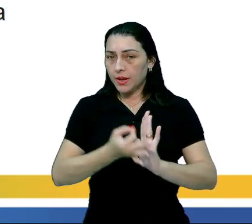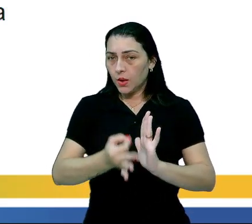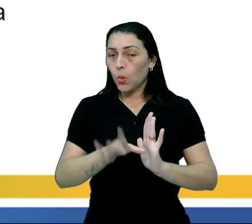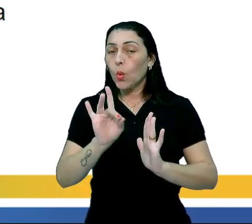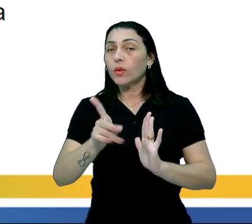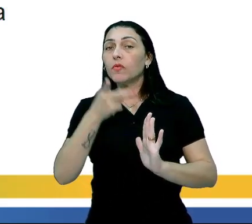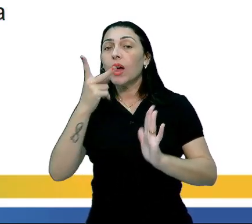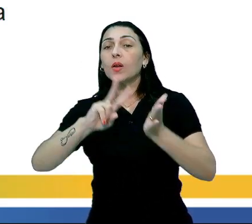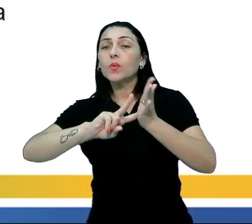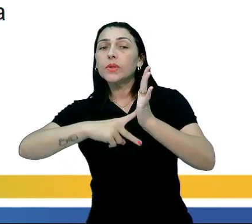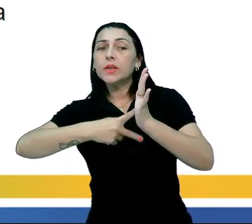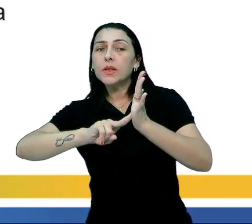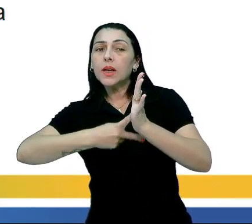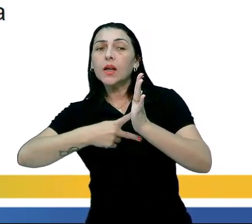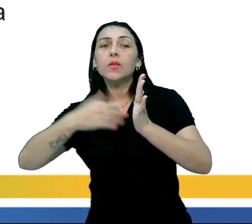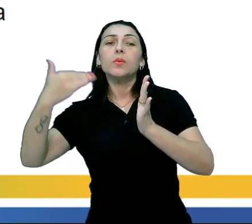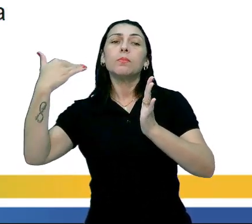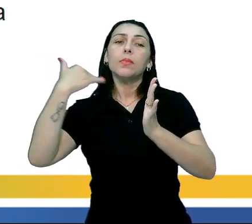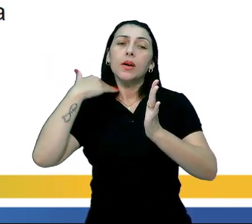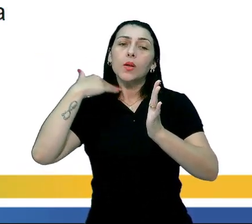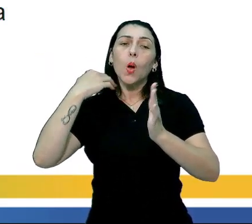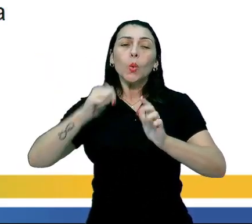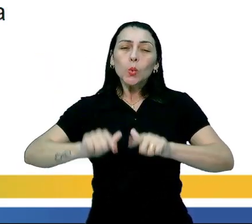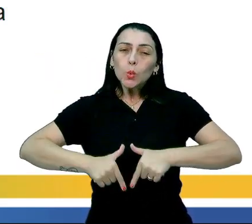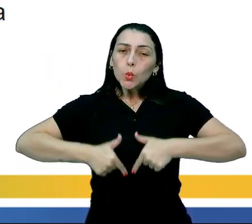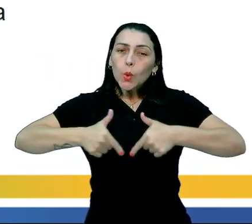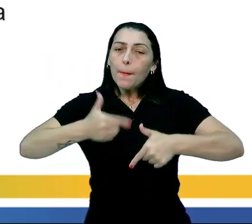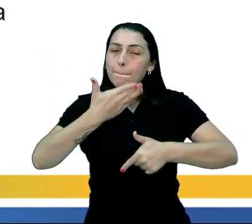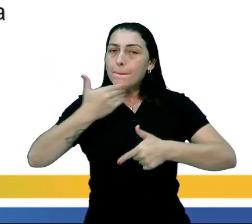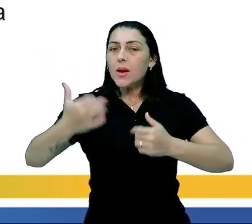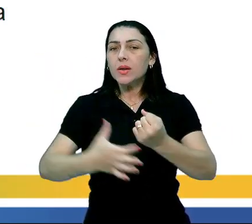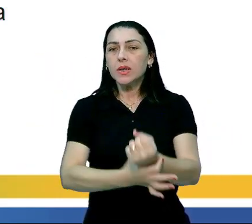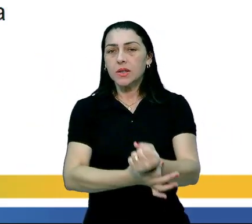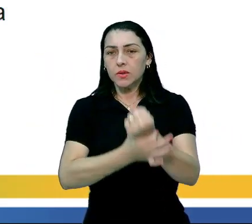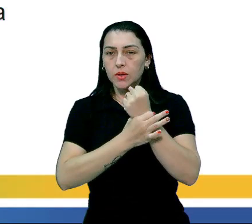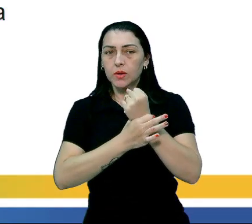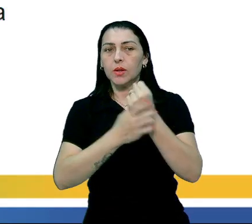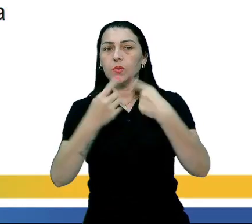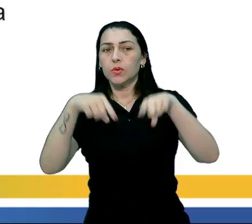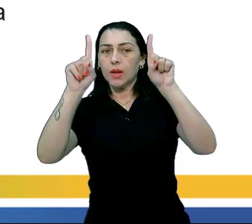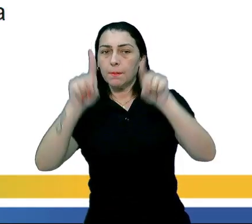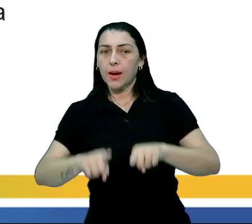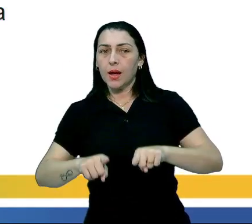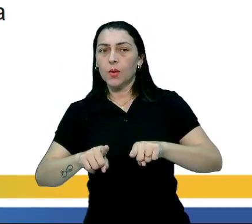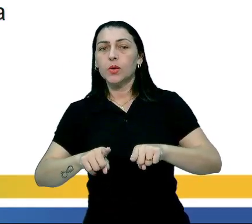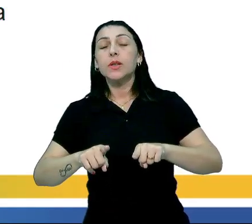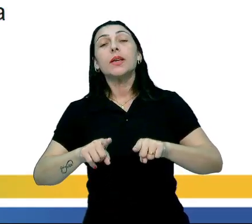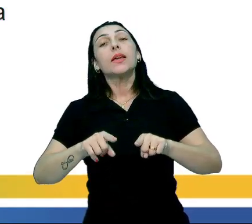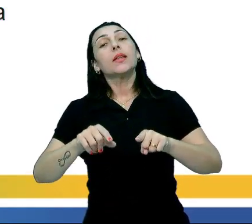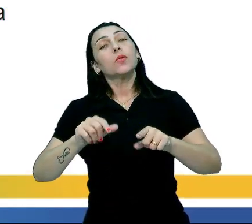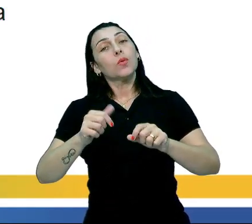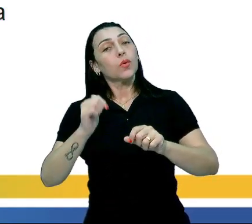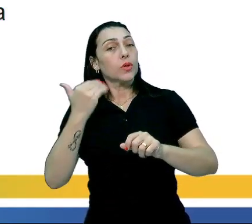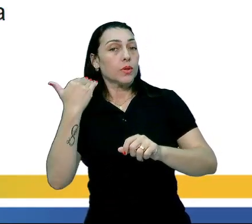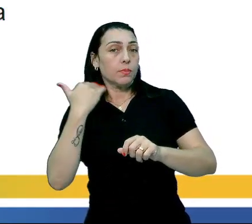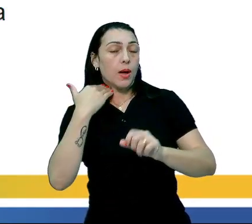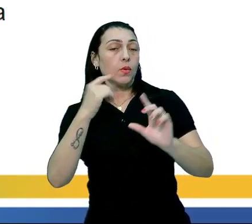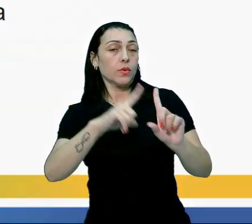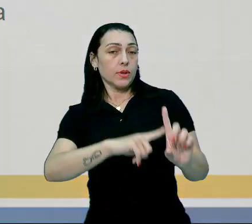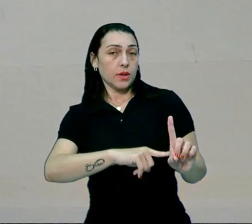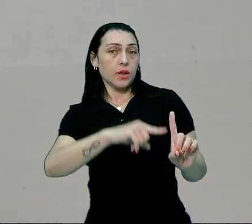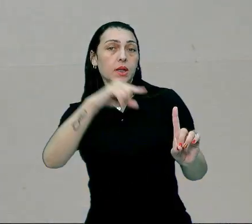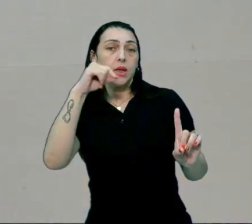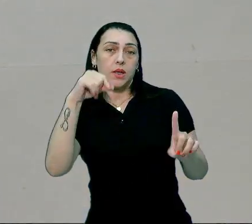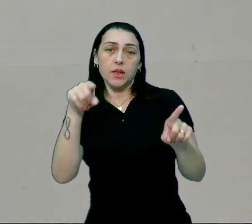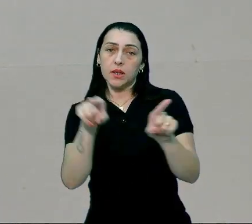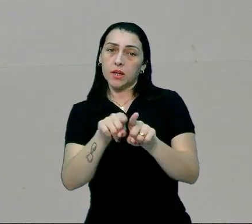Contra-argumentação, quando se afirma que os sindicatos de bancários lutam pela melhora da segurança dos trabalhadores, dos bancos e